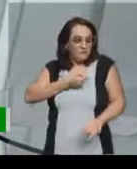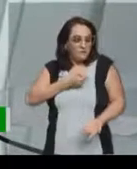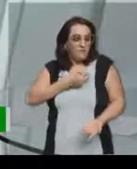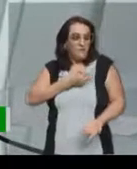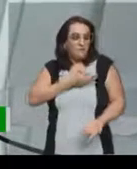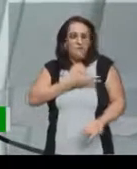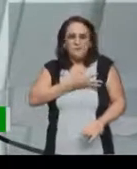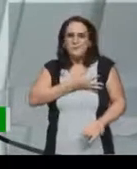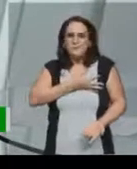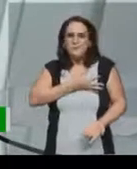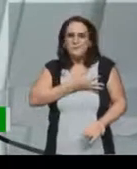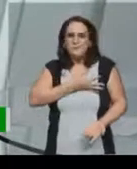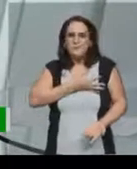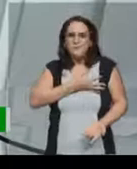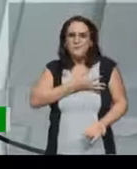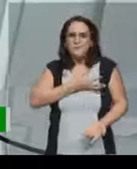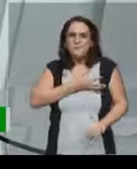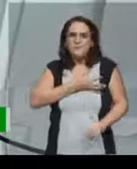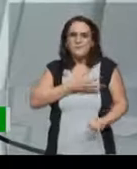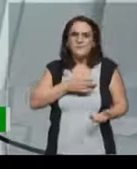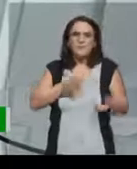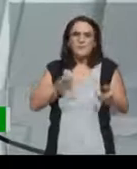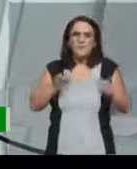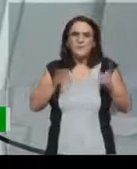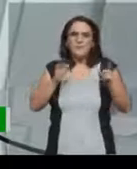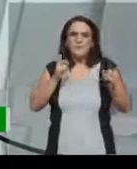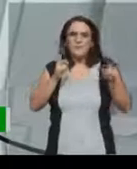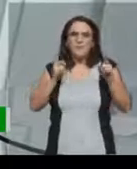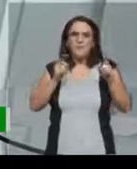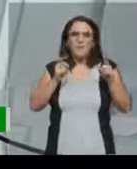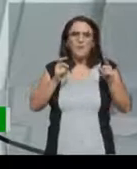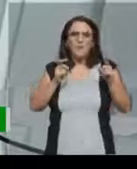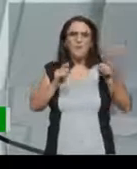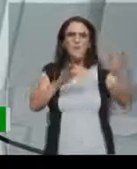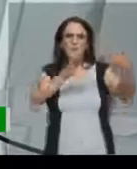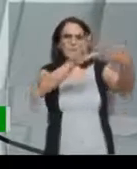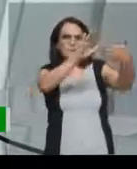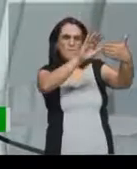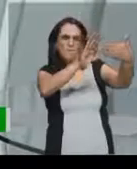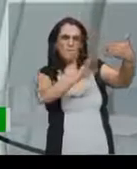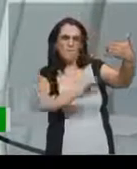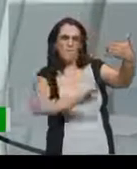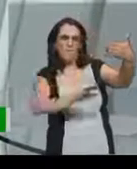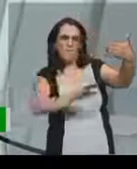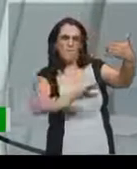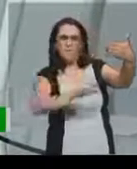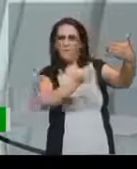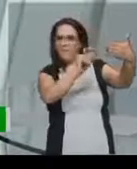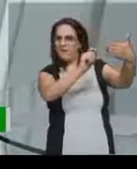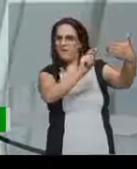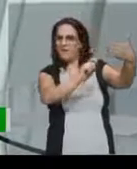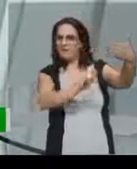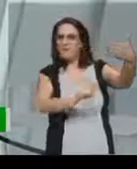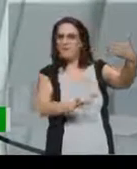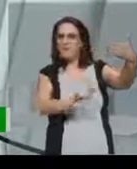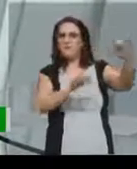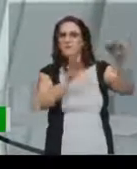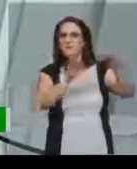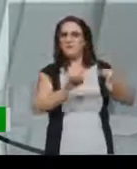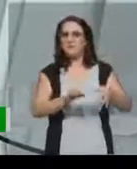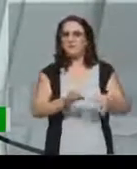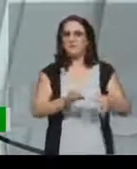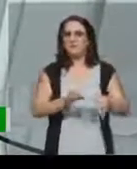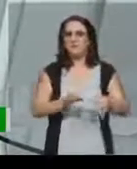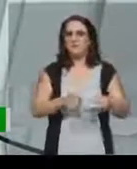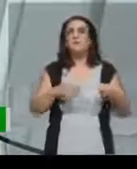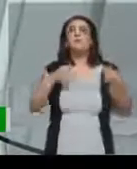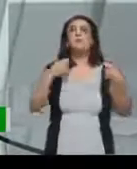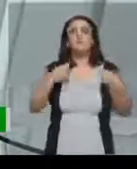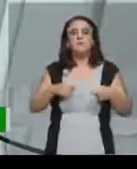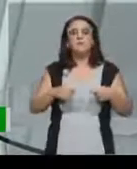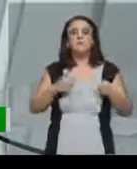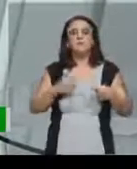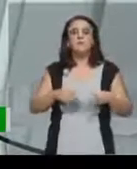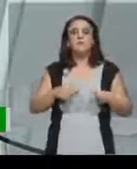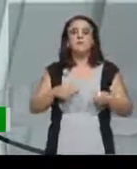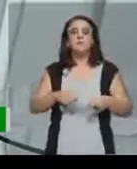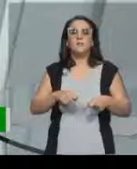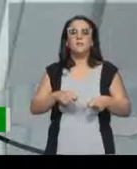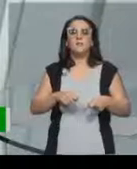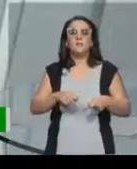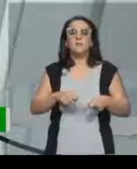uma preocupação estética. Eu não sei quando ele perguntou a base do poema, se ele estava pensando nessa questão. O poema tem essa questão